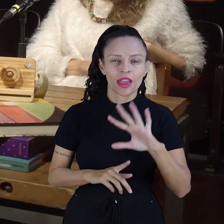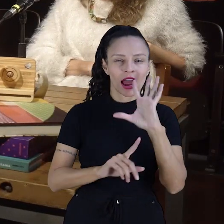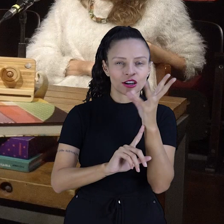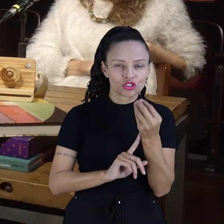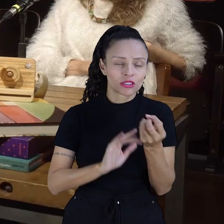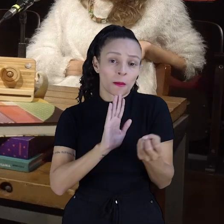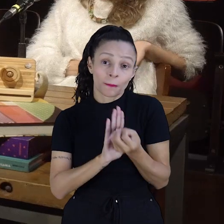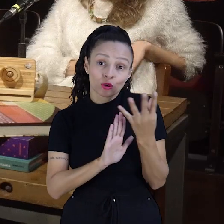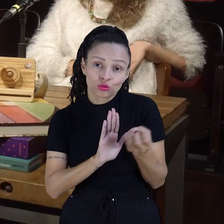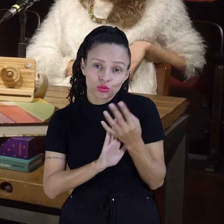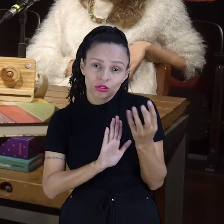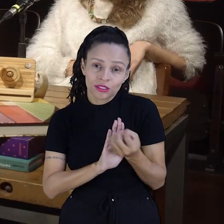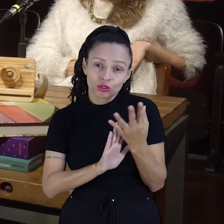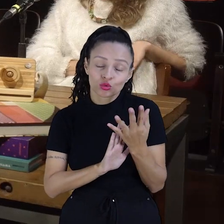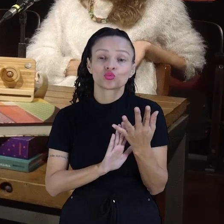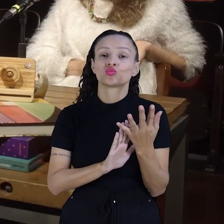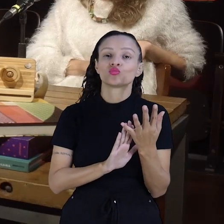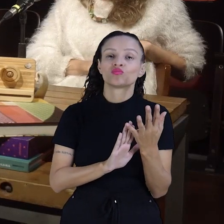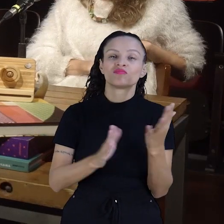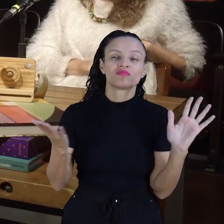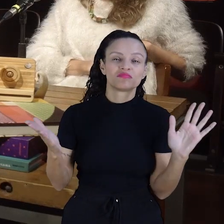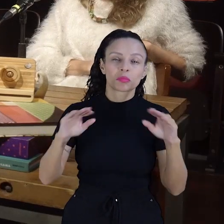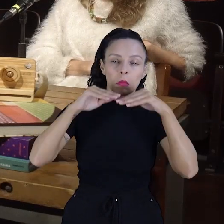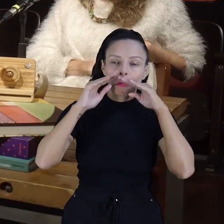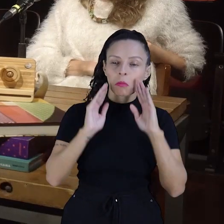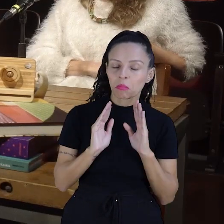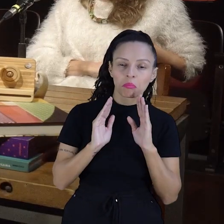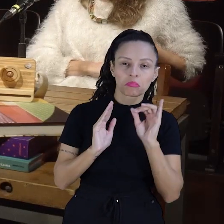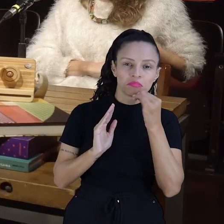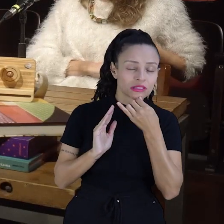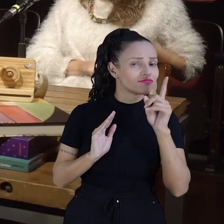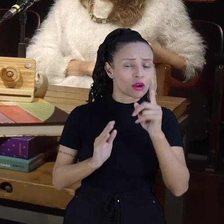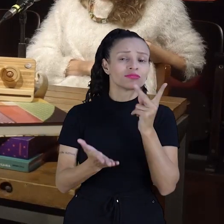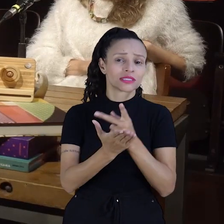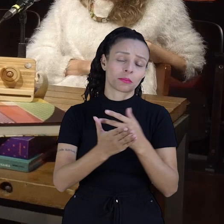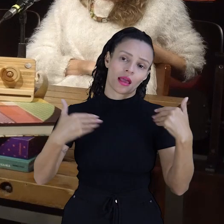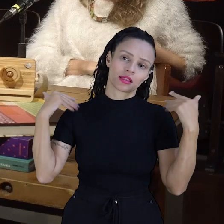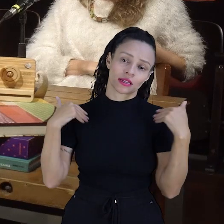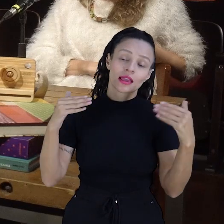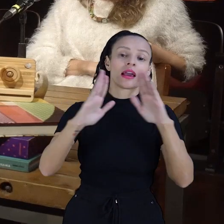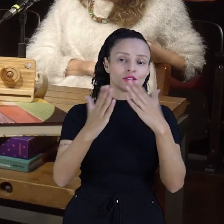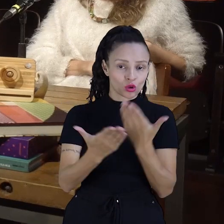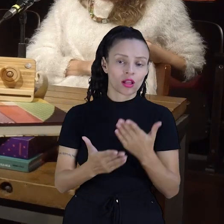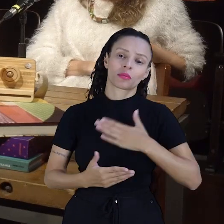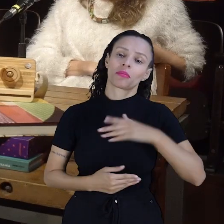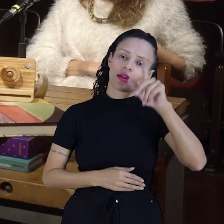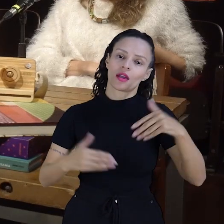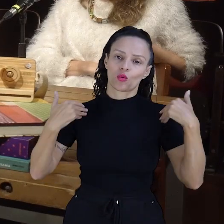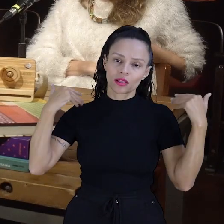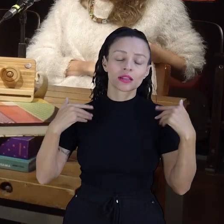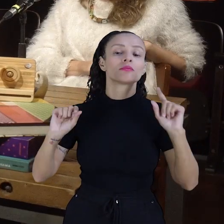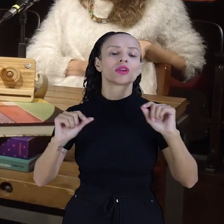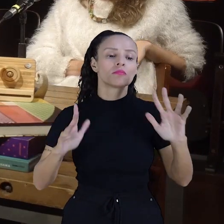vê um artista produzindo, chegando num lugar... É sempre com alegria. E a escola, para mim, é com alegria. Então, o